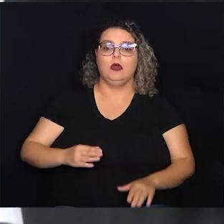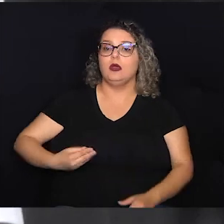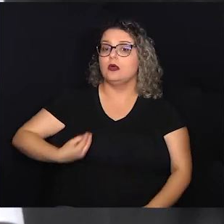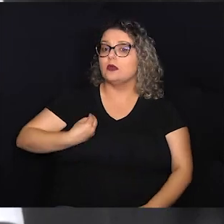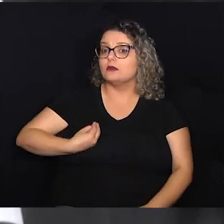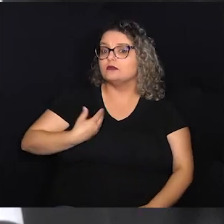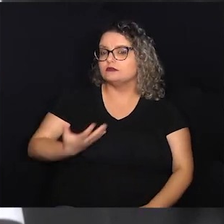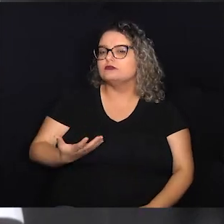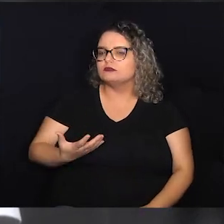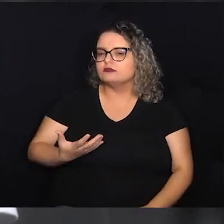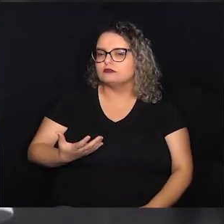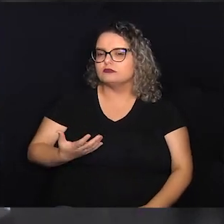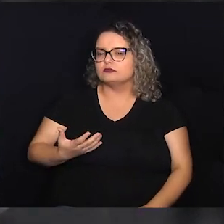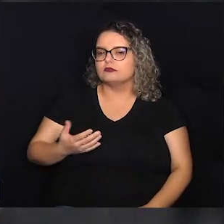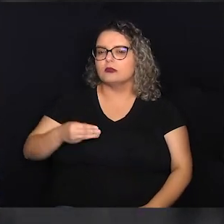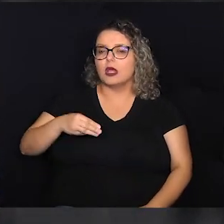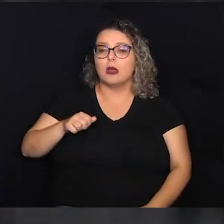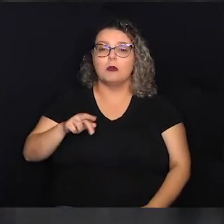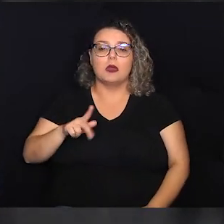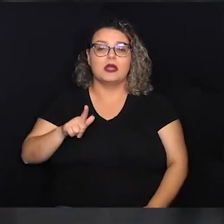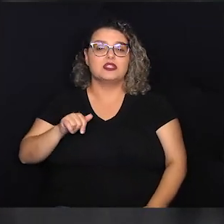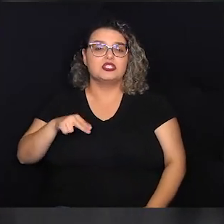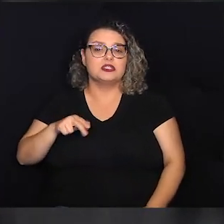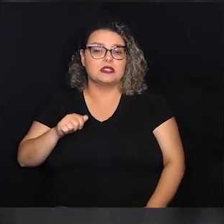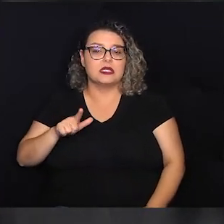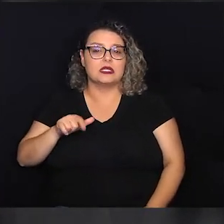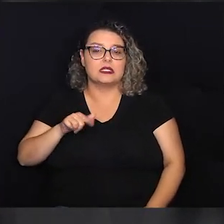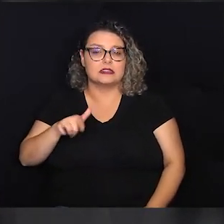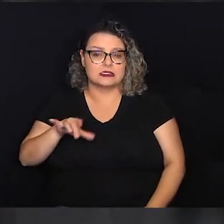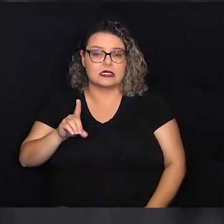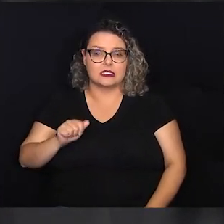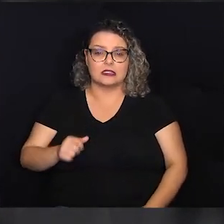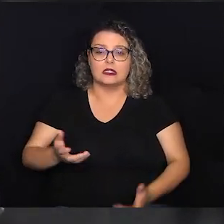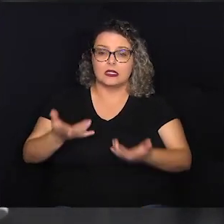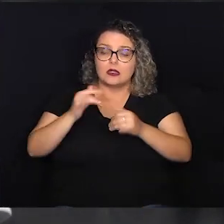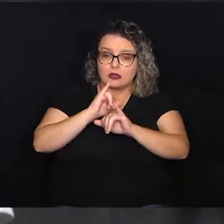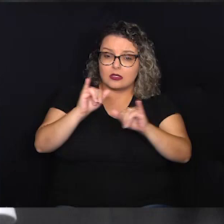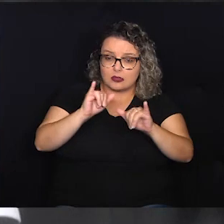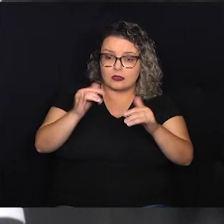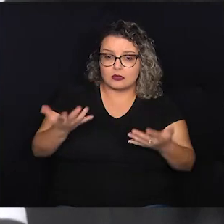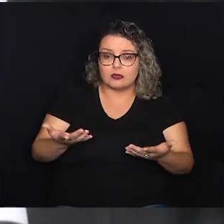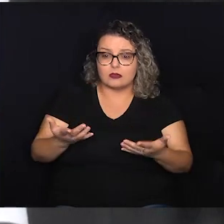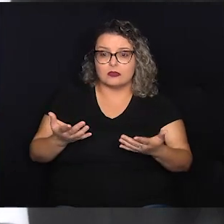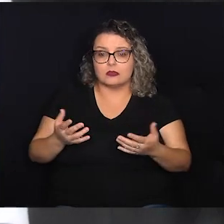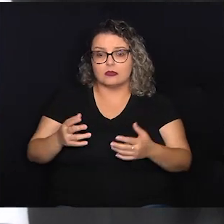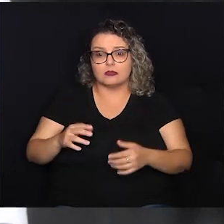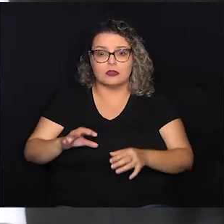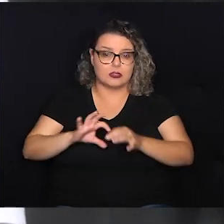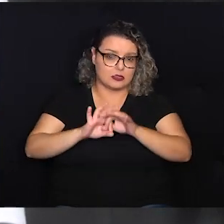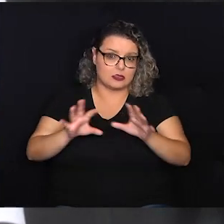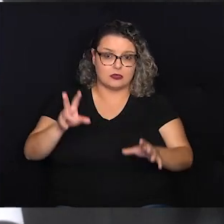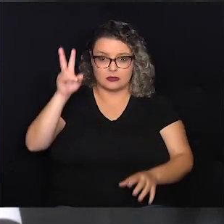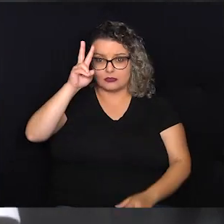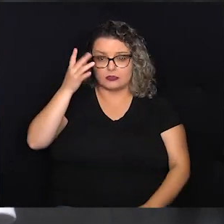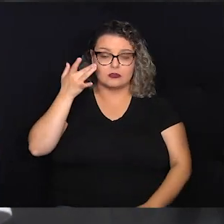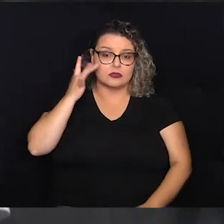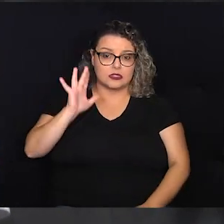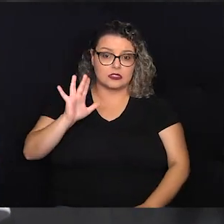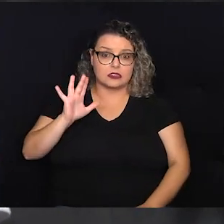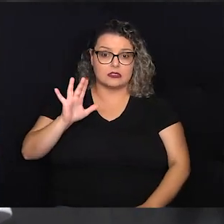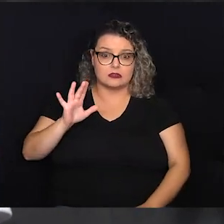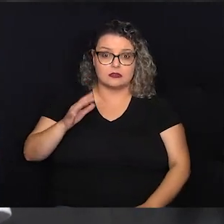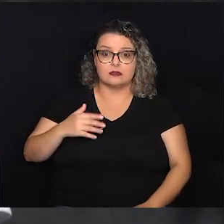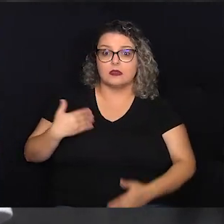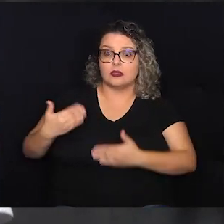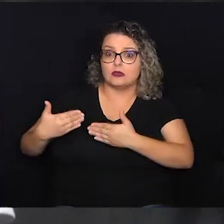vez, né? Então eu vivi uma vida, de certa forma, até marginalizada. Sim. Eu quero aqui dizer para vocês, e